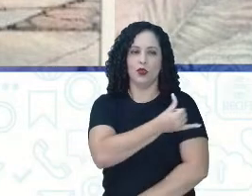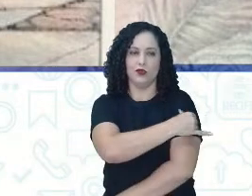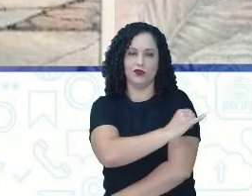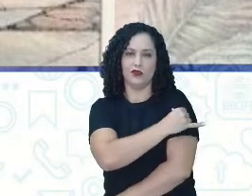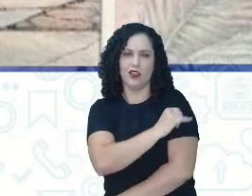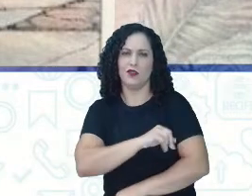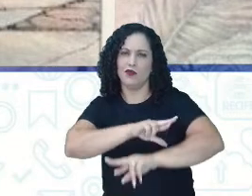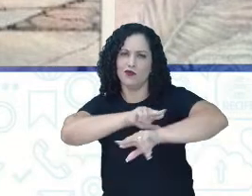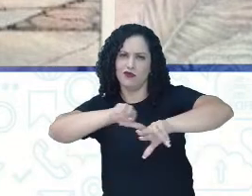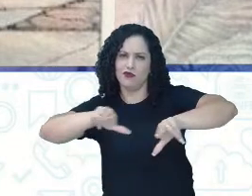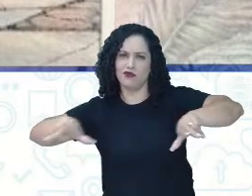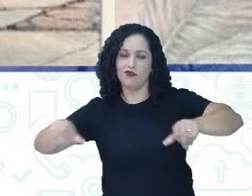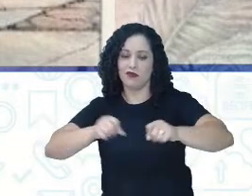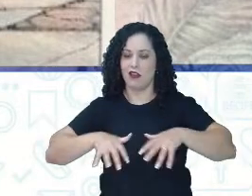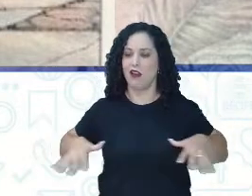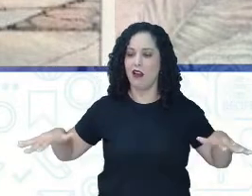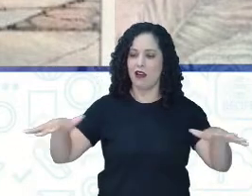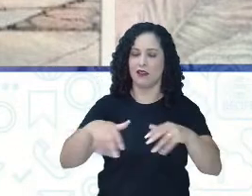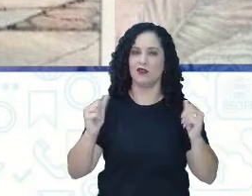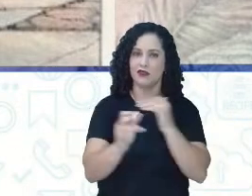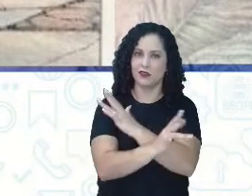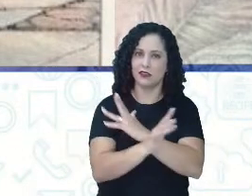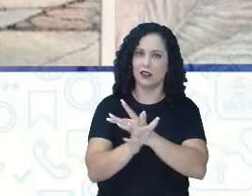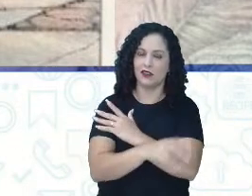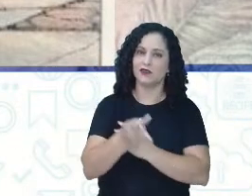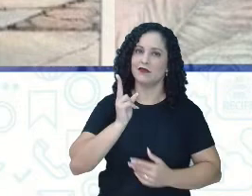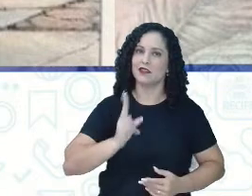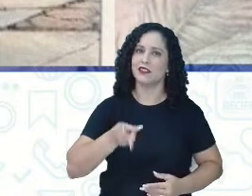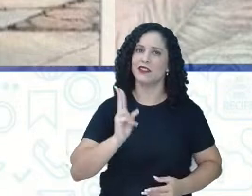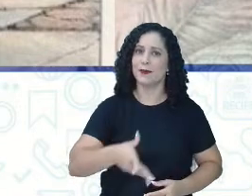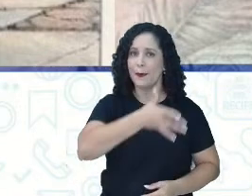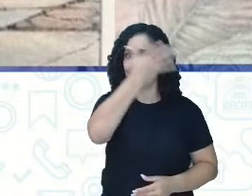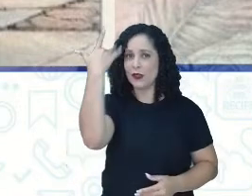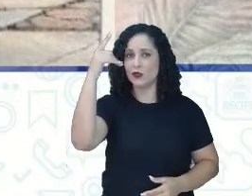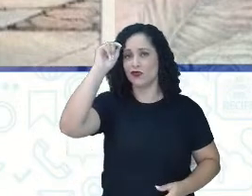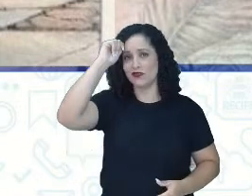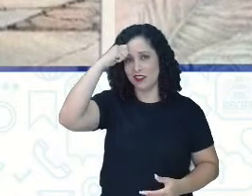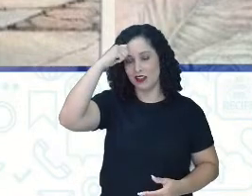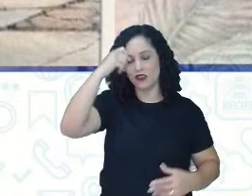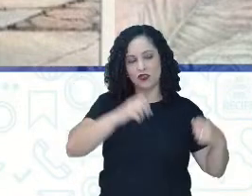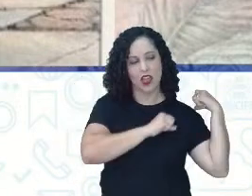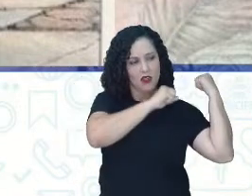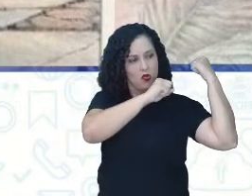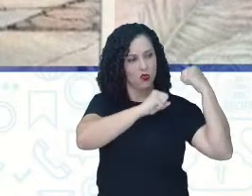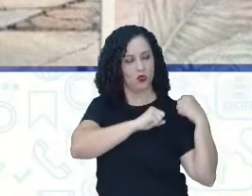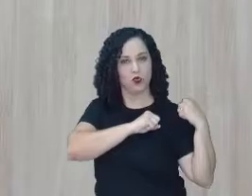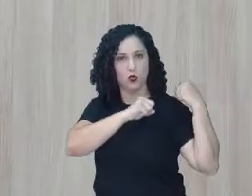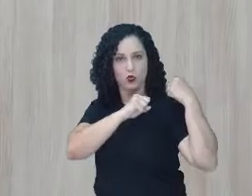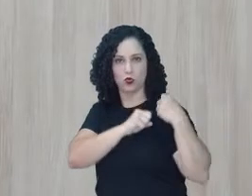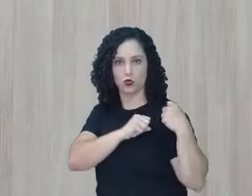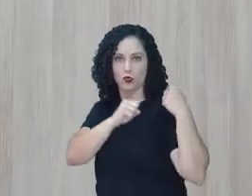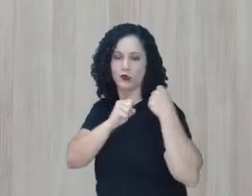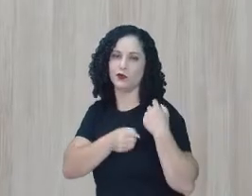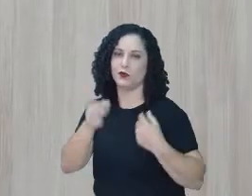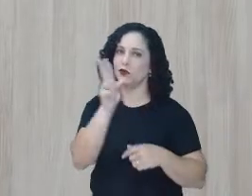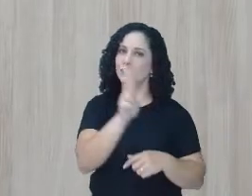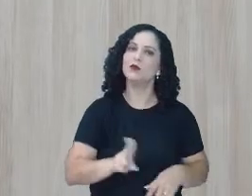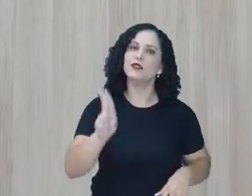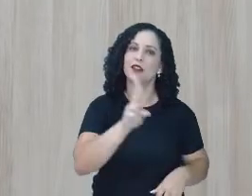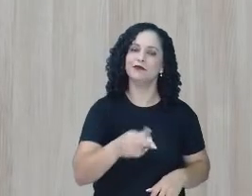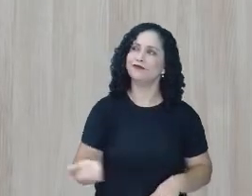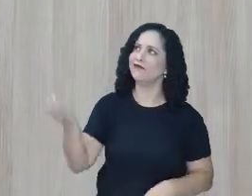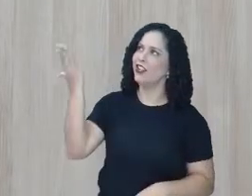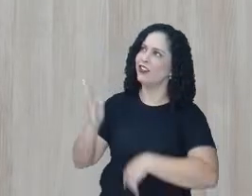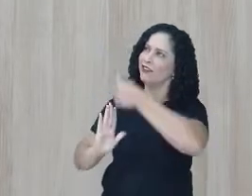principais centros urbanos, né, o transporte se dava através, né, desses trabalhadores. Eu gosto muito de analisar essa imagem, justamente porque a gente